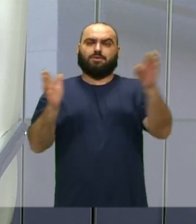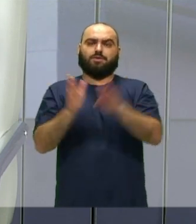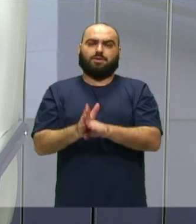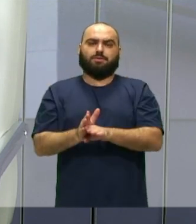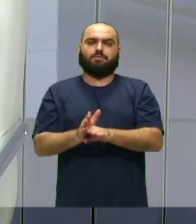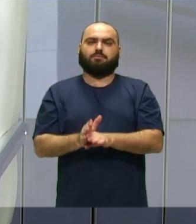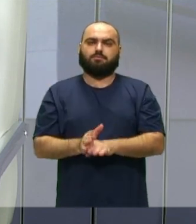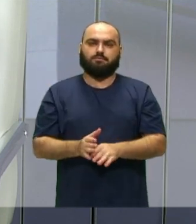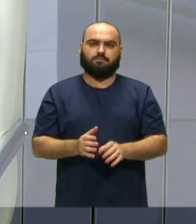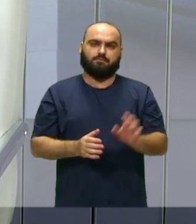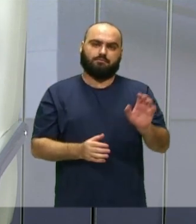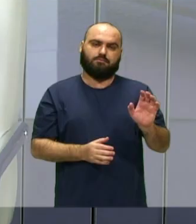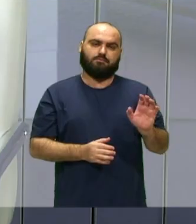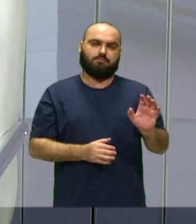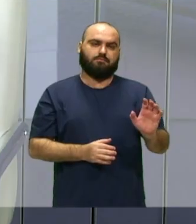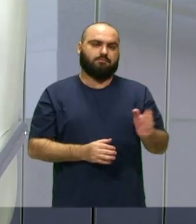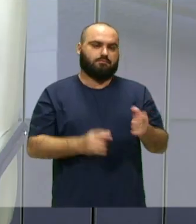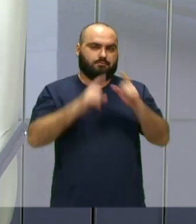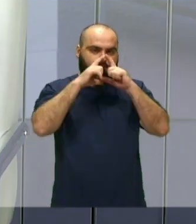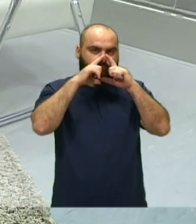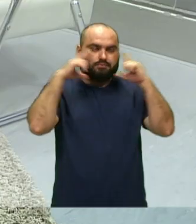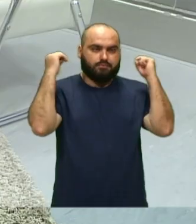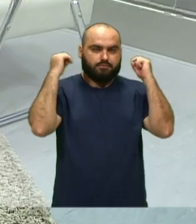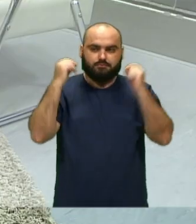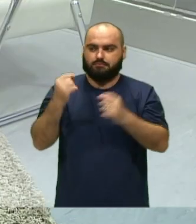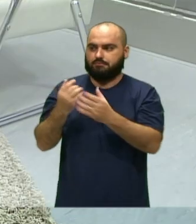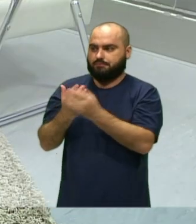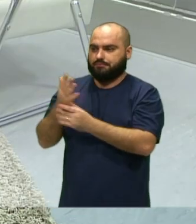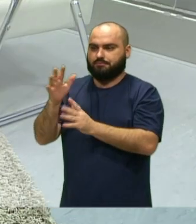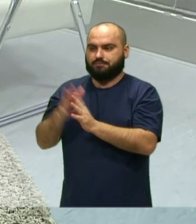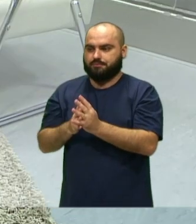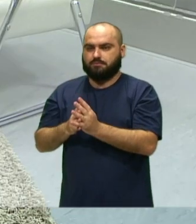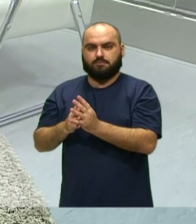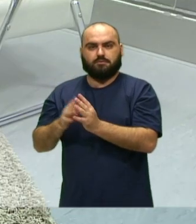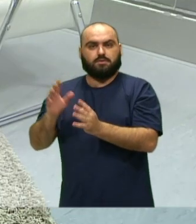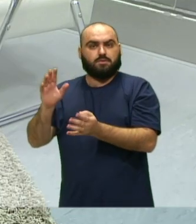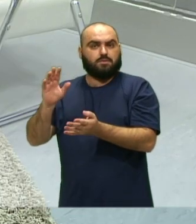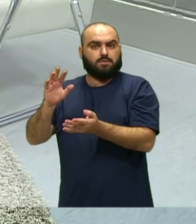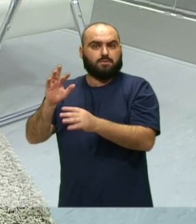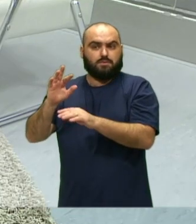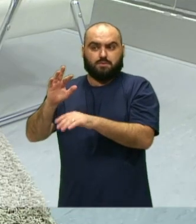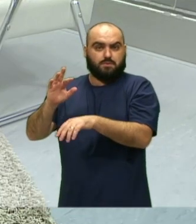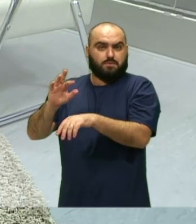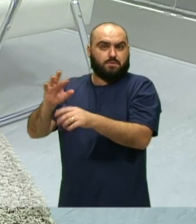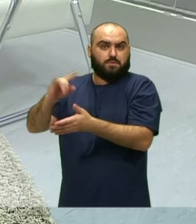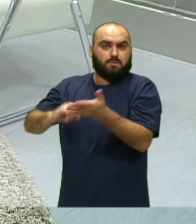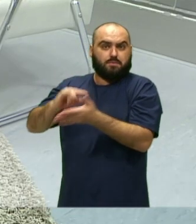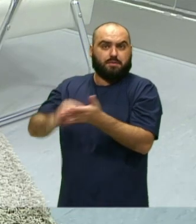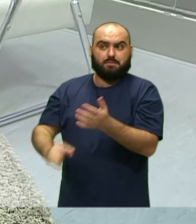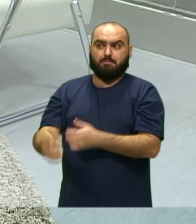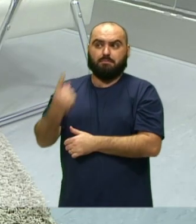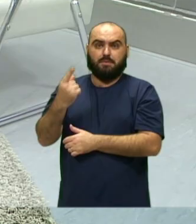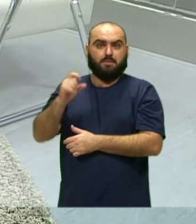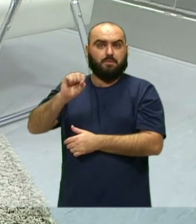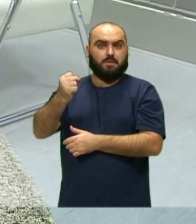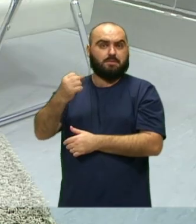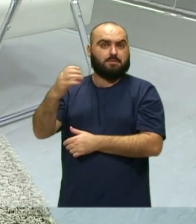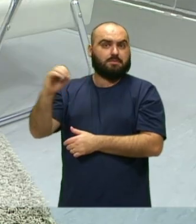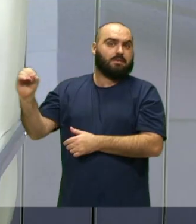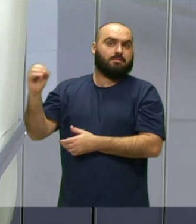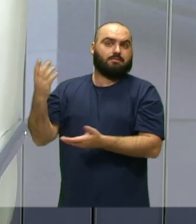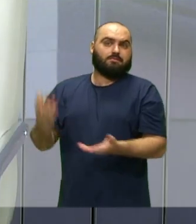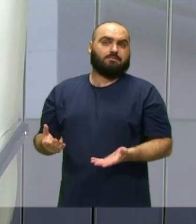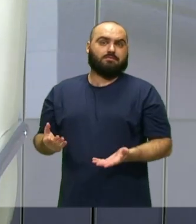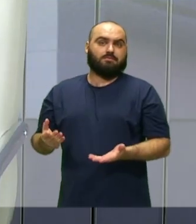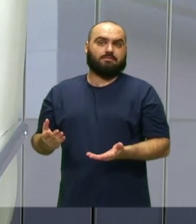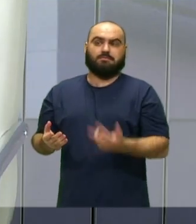botar uma máscara, botar uma luva, pegar uma caixa e ficar manuseando documentos. Tem documento de 1800 e alguma coisa lá. Então, a gente não